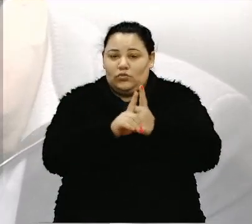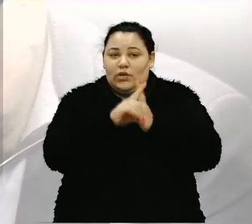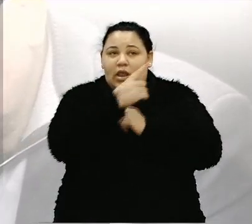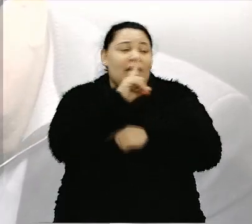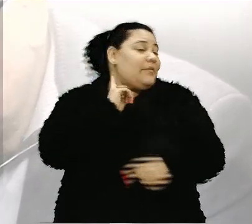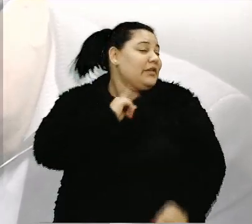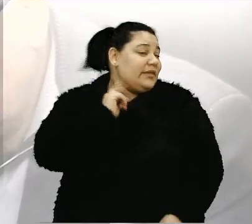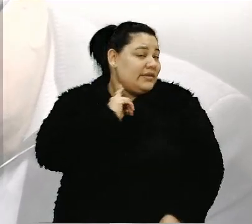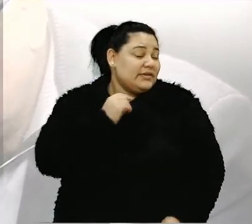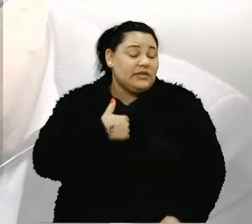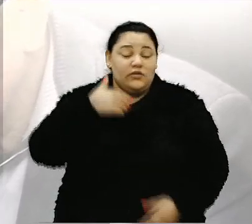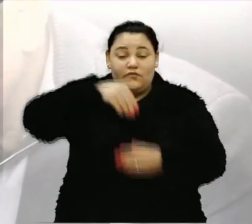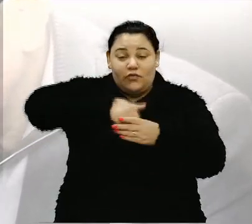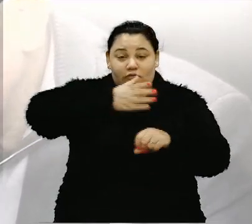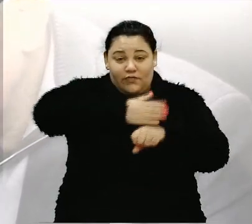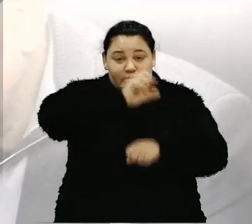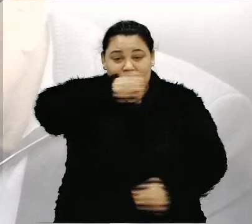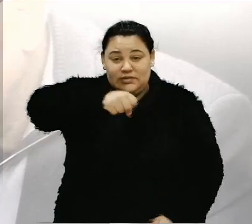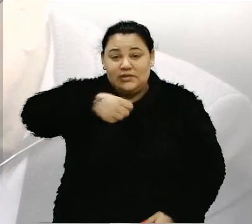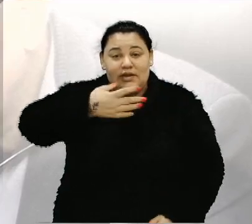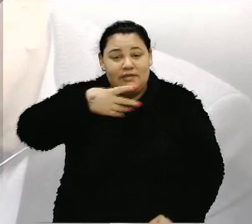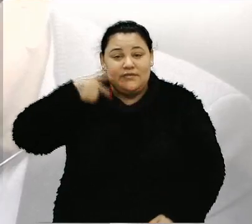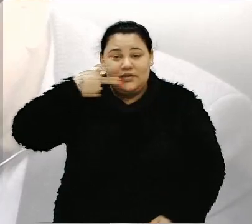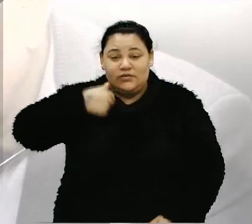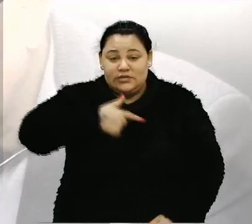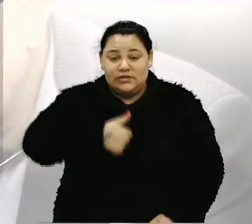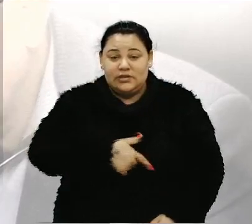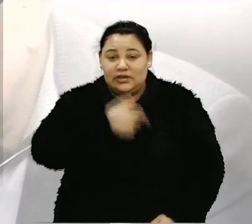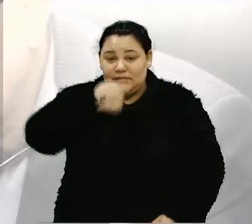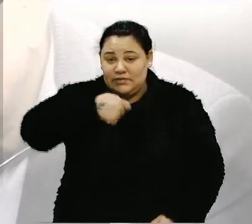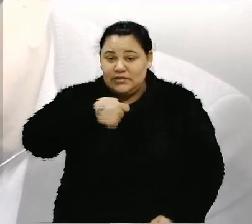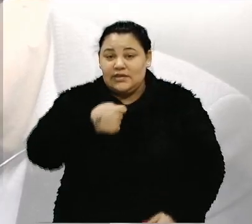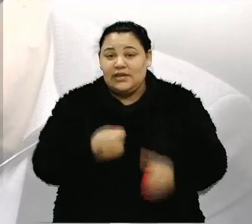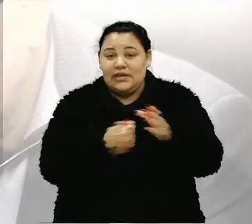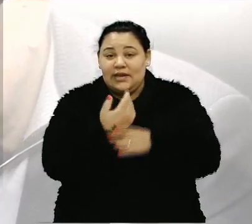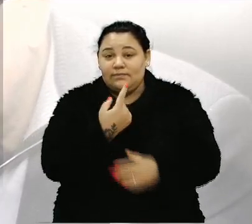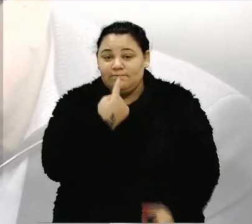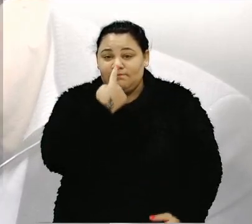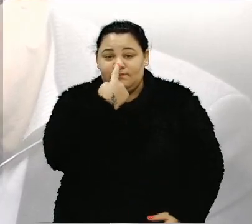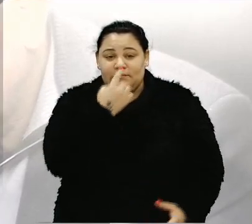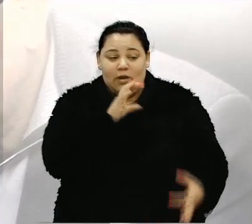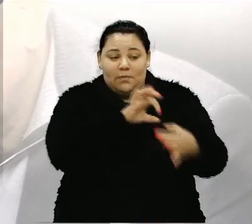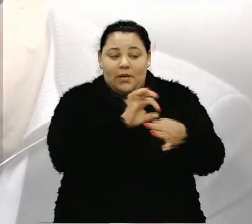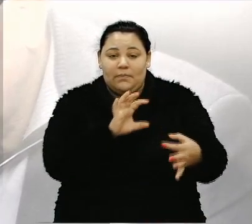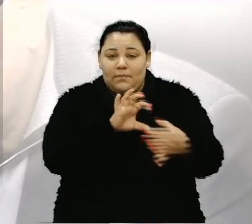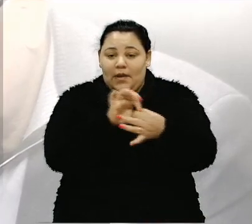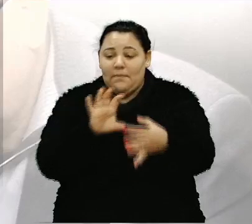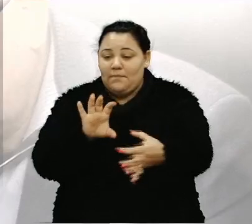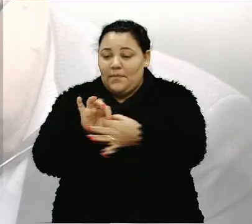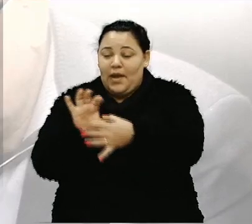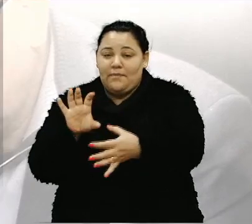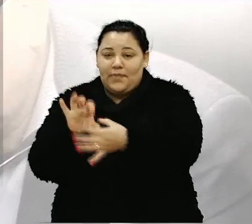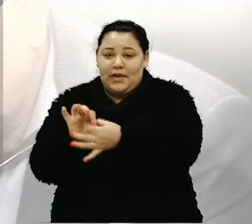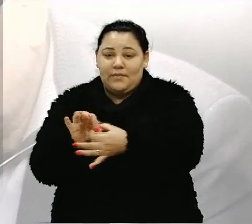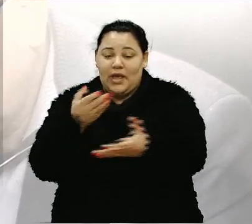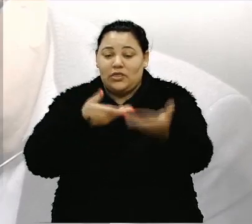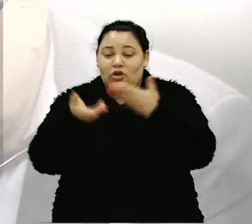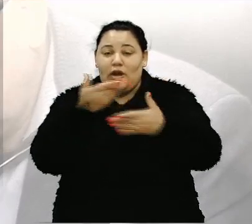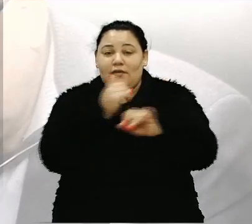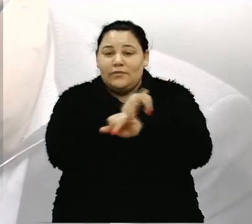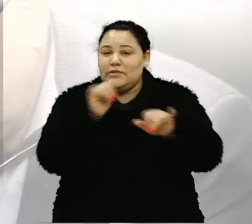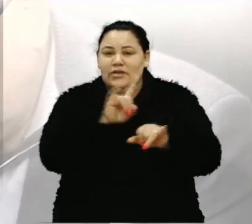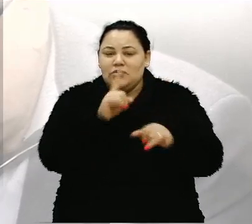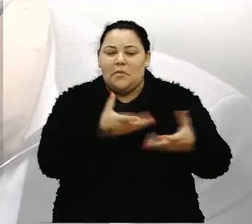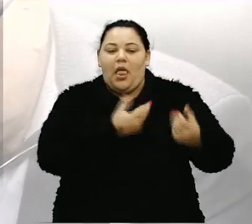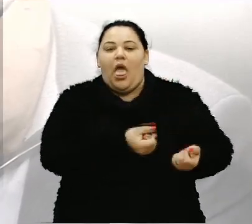Dr. Zanquim. Acho que nós temos que cada vez mais aproximar Caxias do Sul de outras realidades, de outras cidades, para trocar informação. Não é só para a gente receber